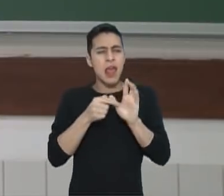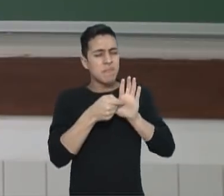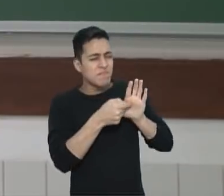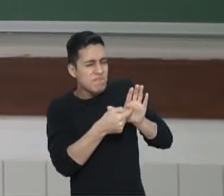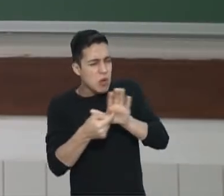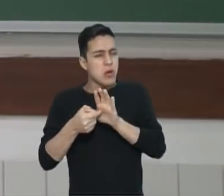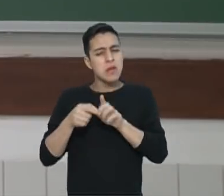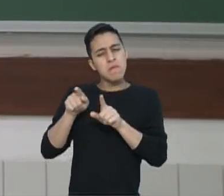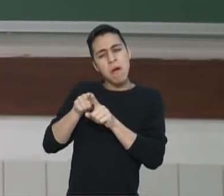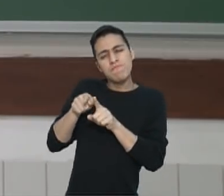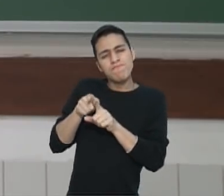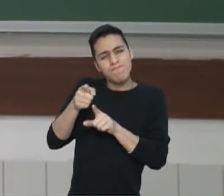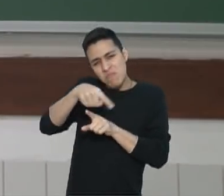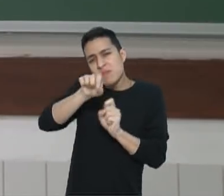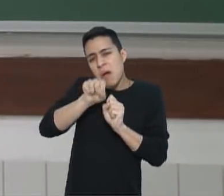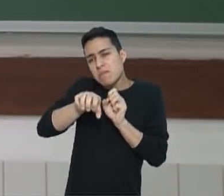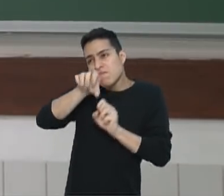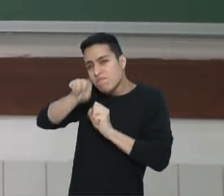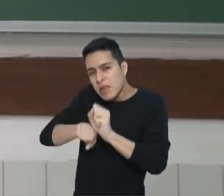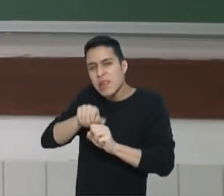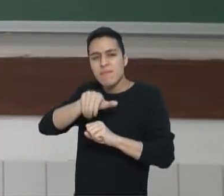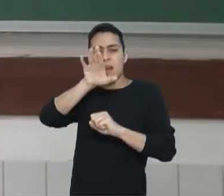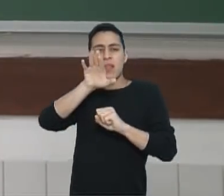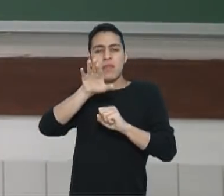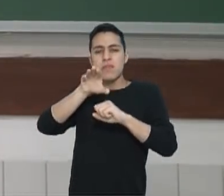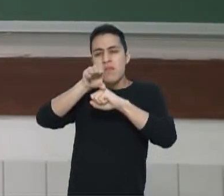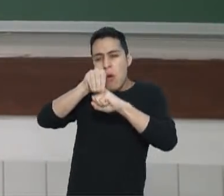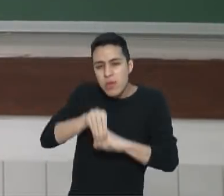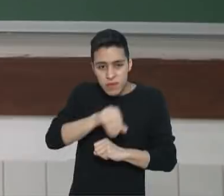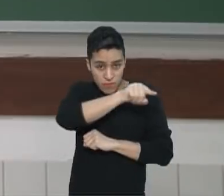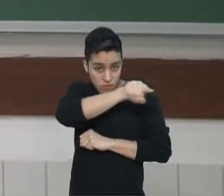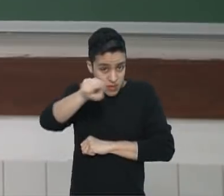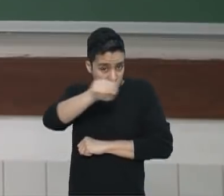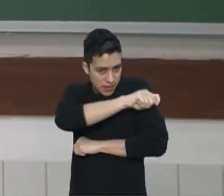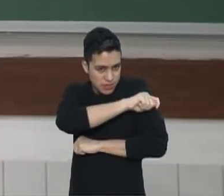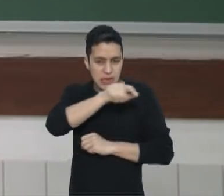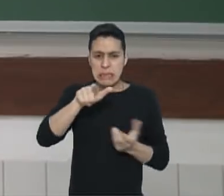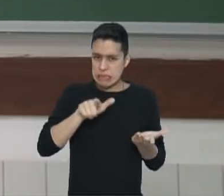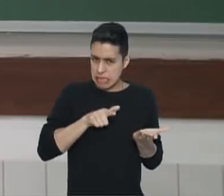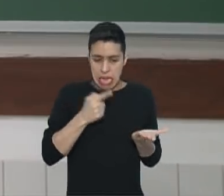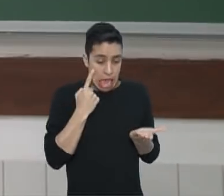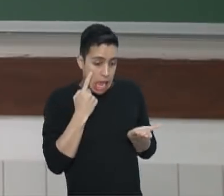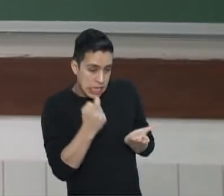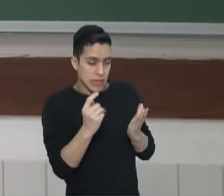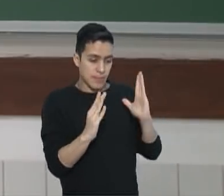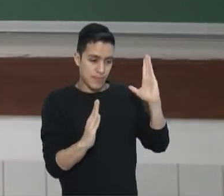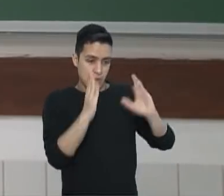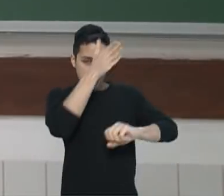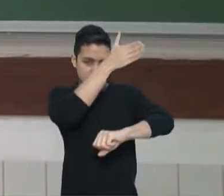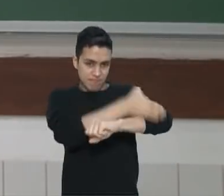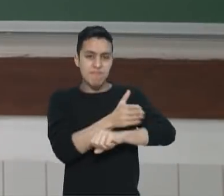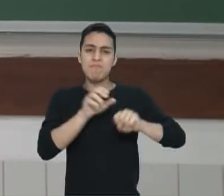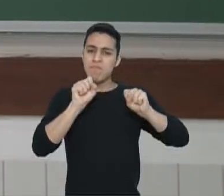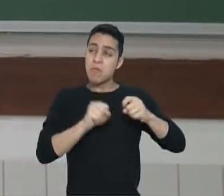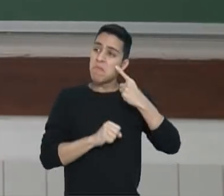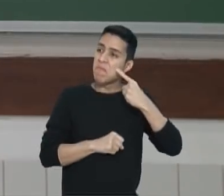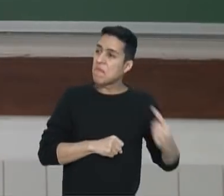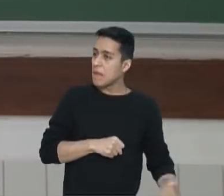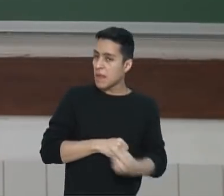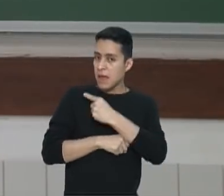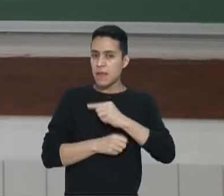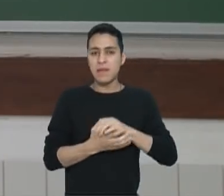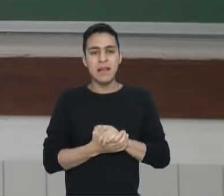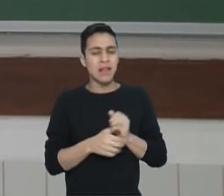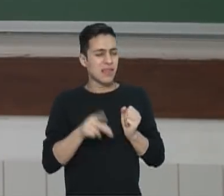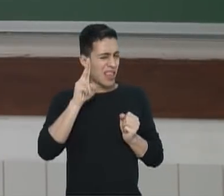indicações bibliográficas para vocês aprofundarem o conhecimento, aqueles alunos que têm interesse no período medieval, Então a gente vai ter